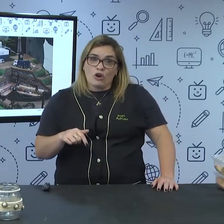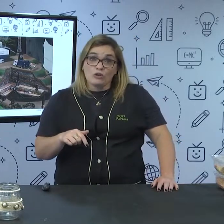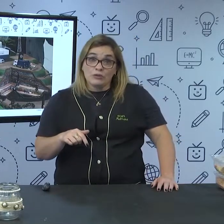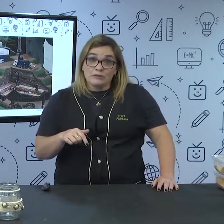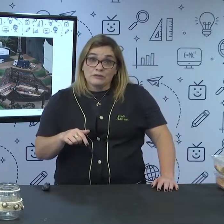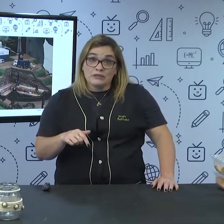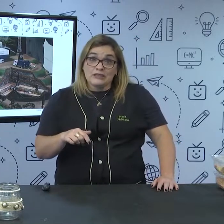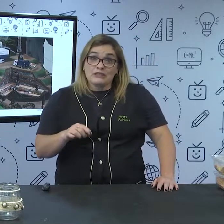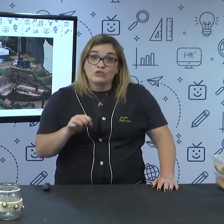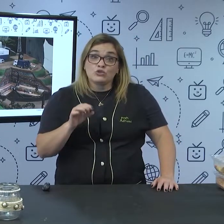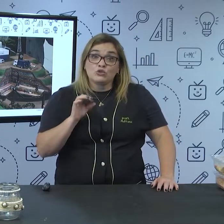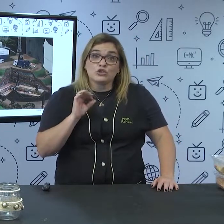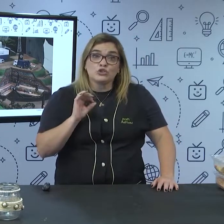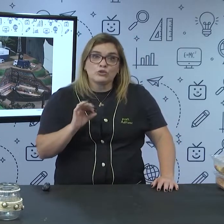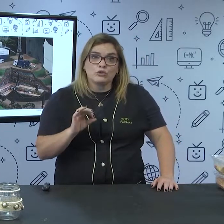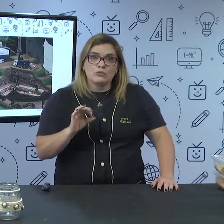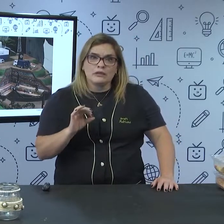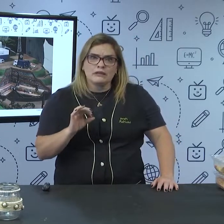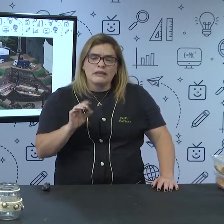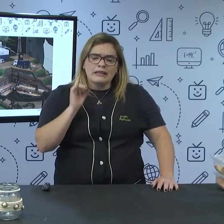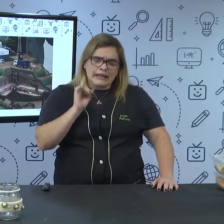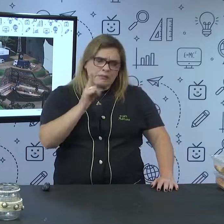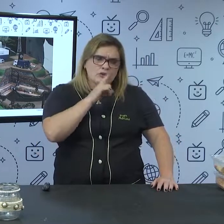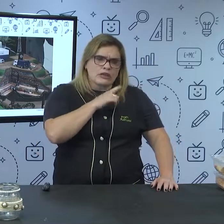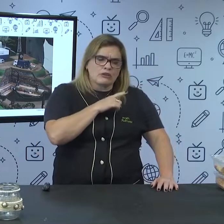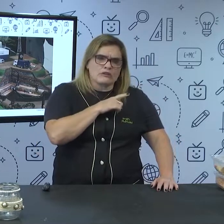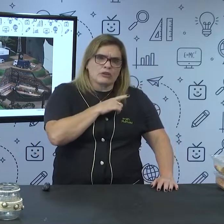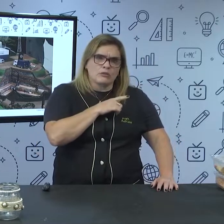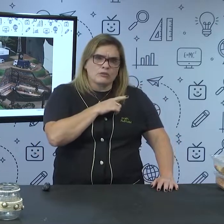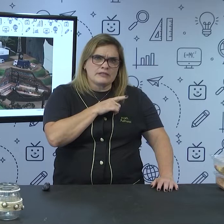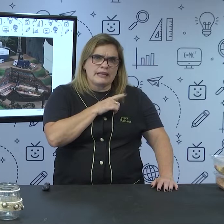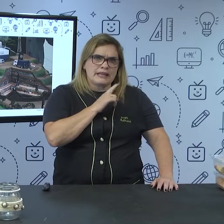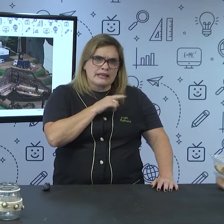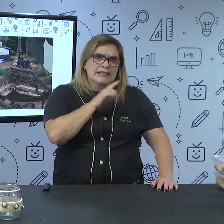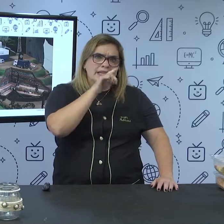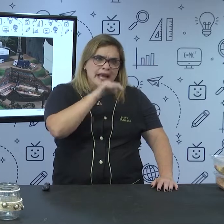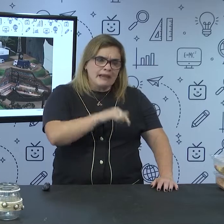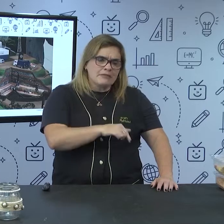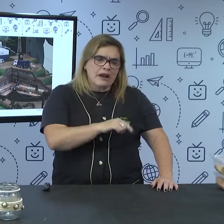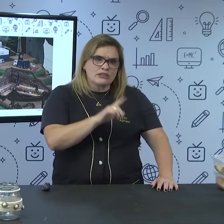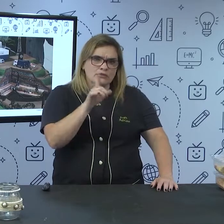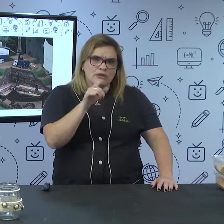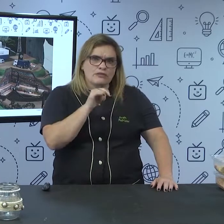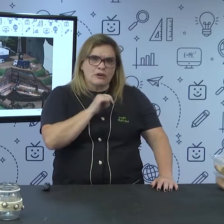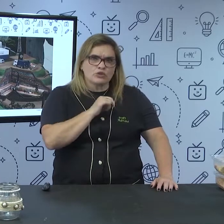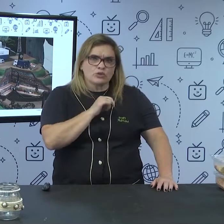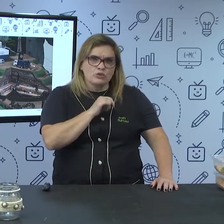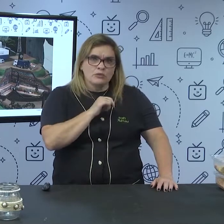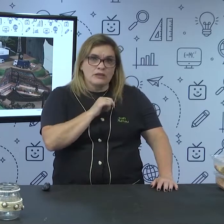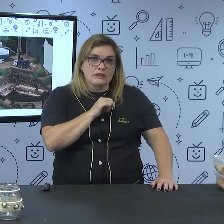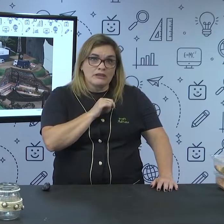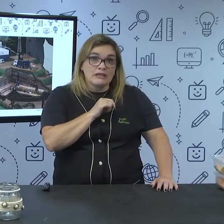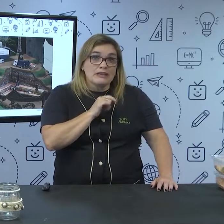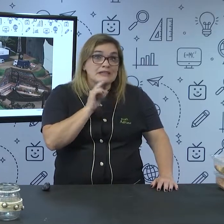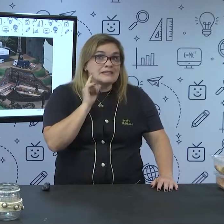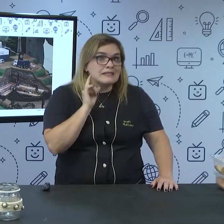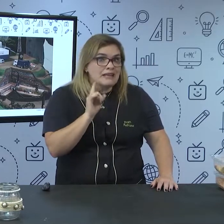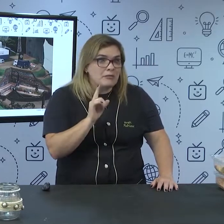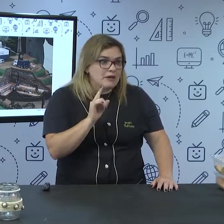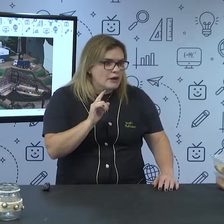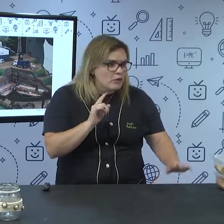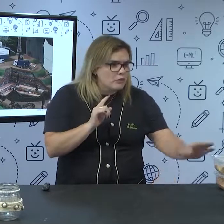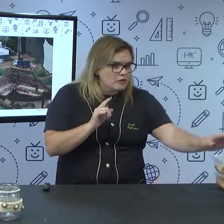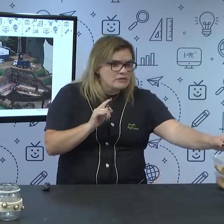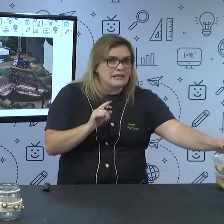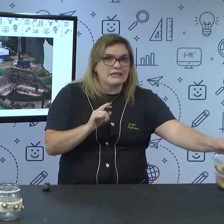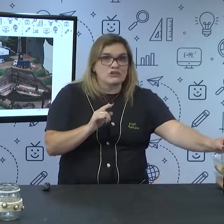nosso solo do churume. Lembro na nossa composteira que lá embaixo vai ficar o churume? Se